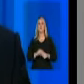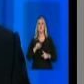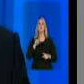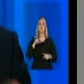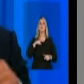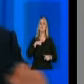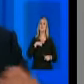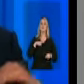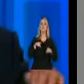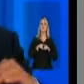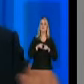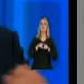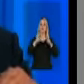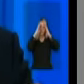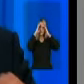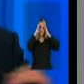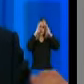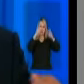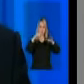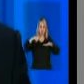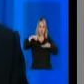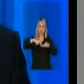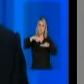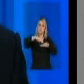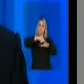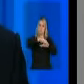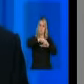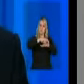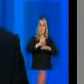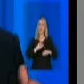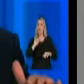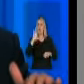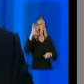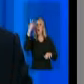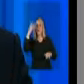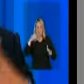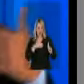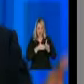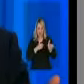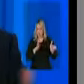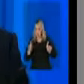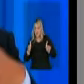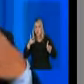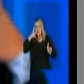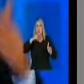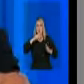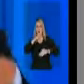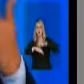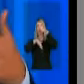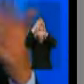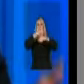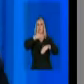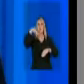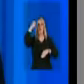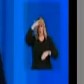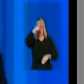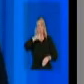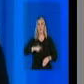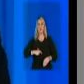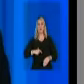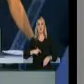tem também o respeito à faixa de pedestre. O que aconteceu nesse período que a gente não conseguiu evoluir na melhora do comportamento